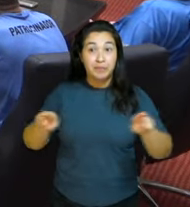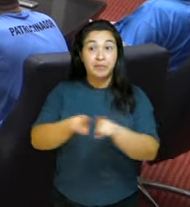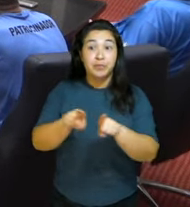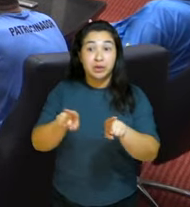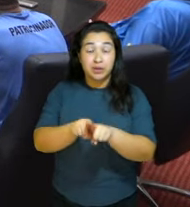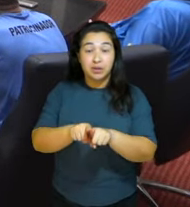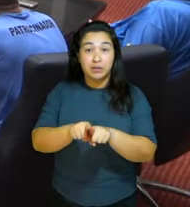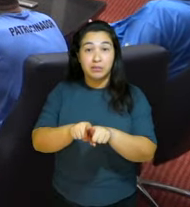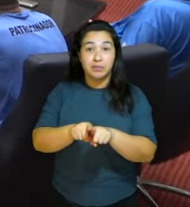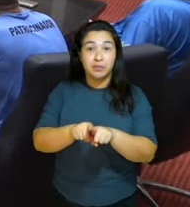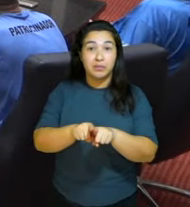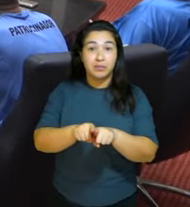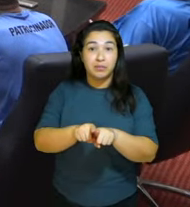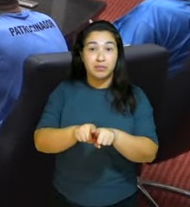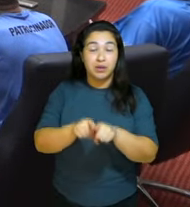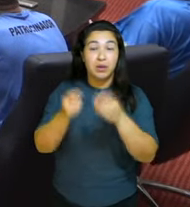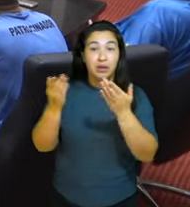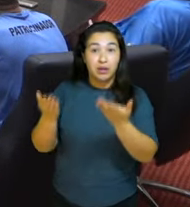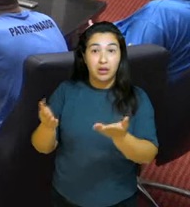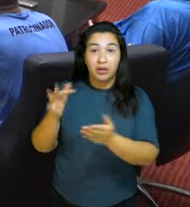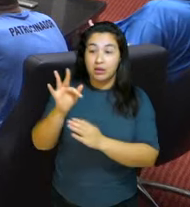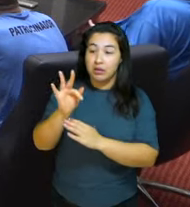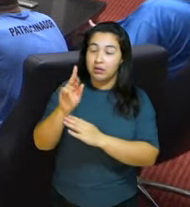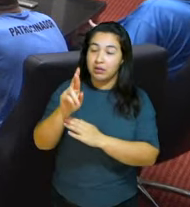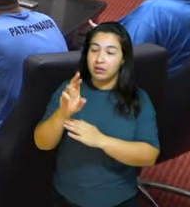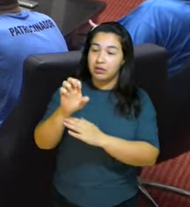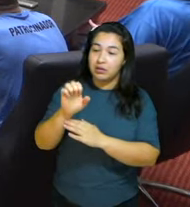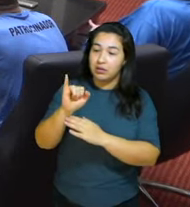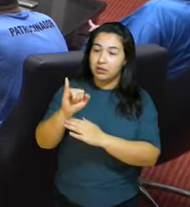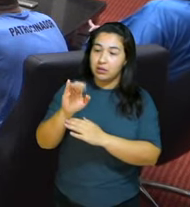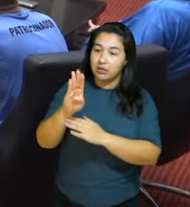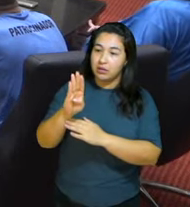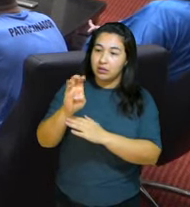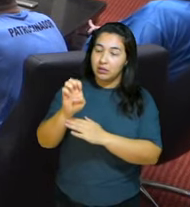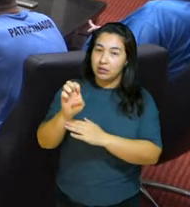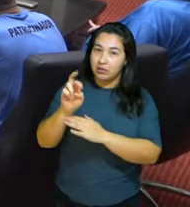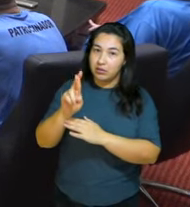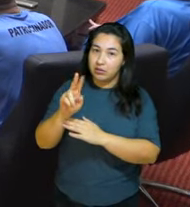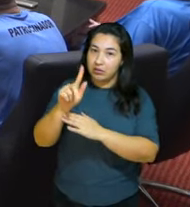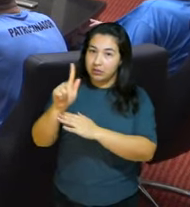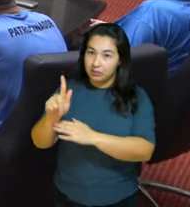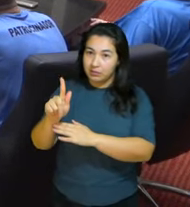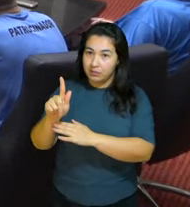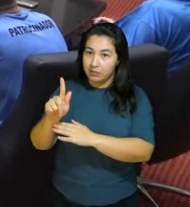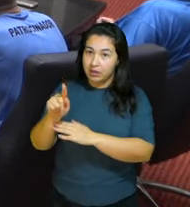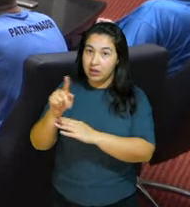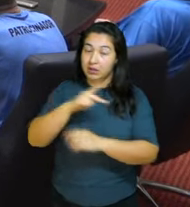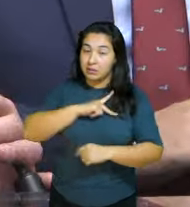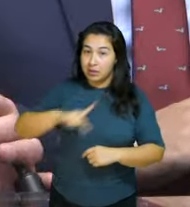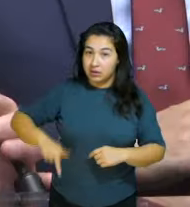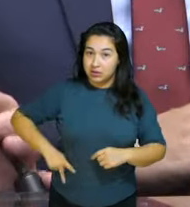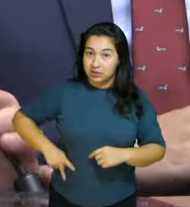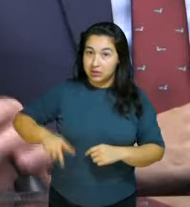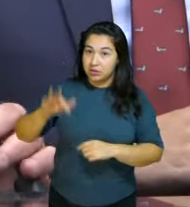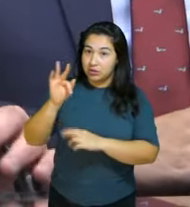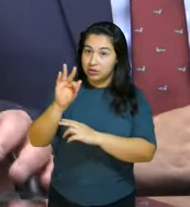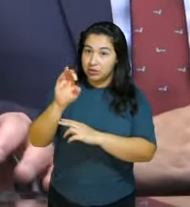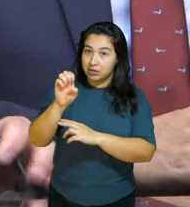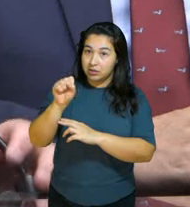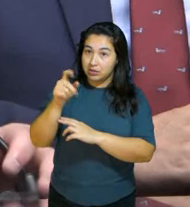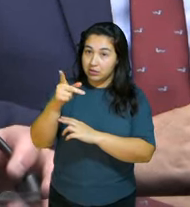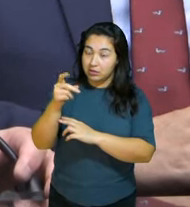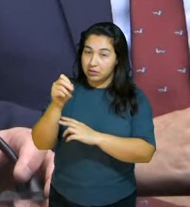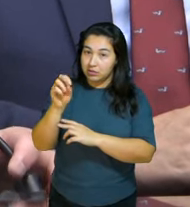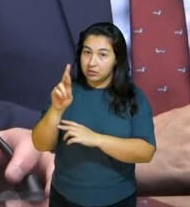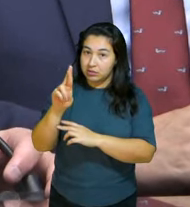também Frei Berg, presidente da FESPORT, de uma forma muito carinhosa, saudar todos vocês que